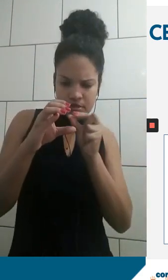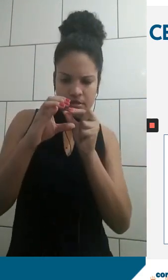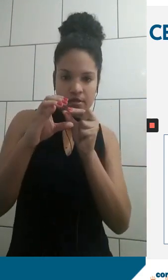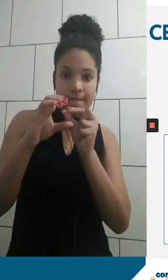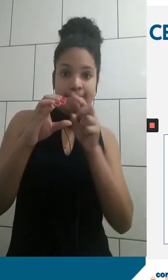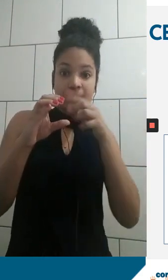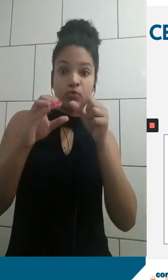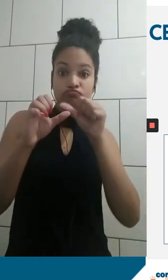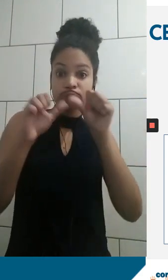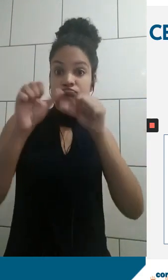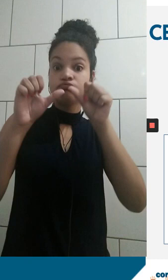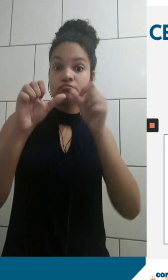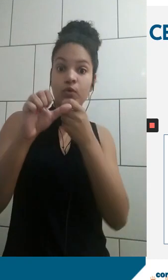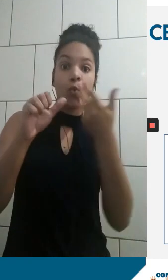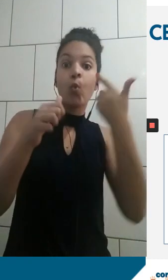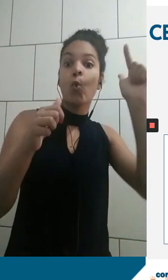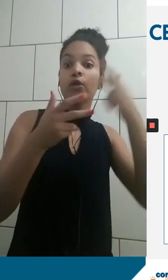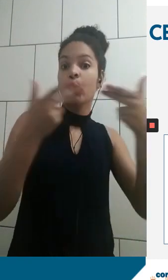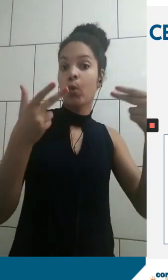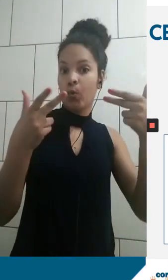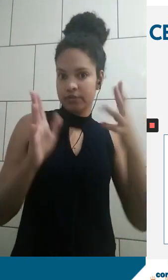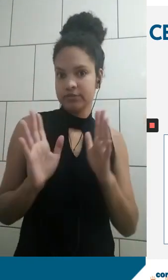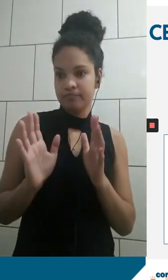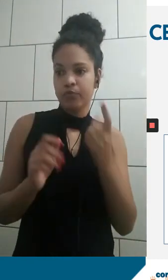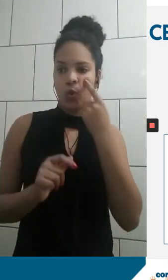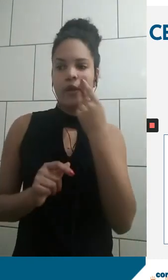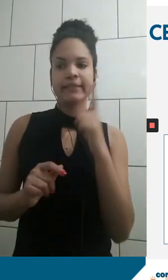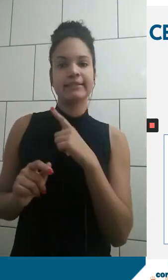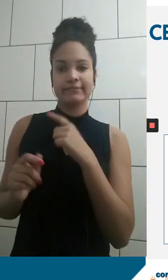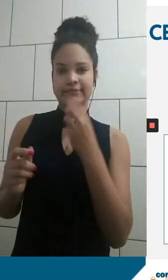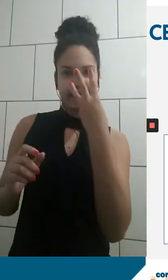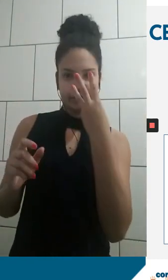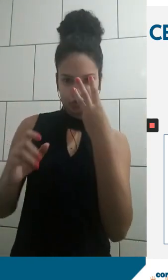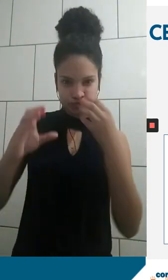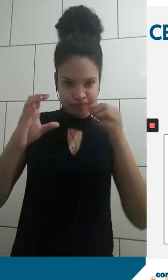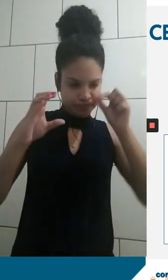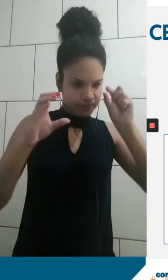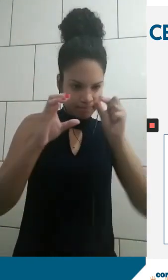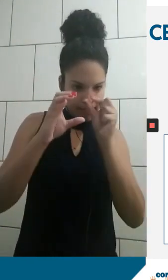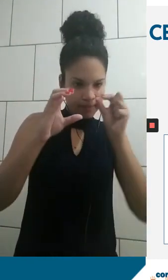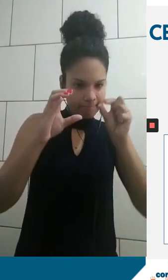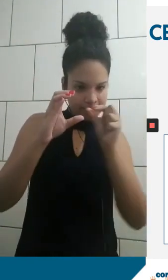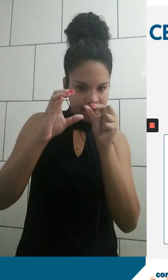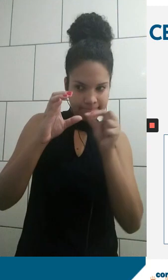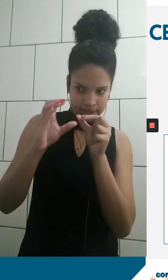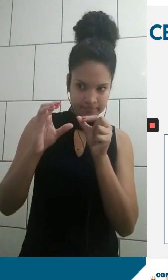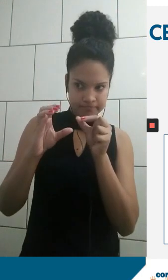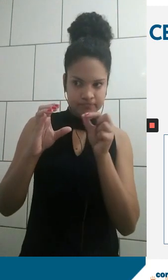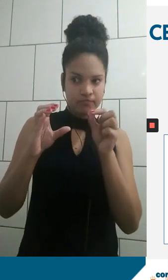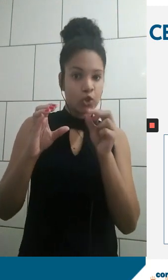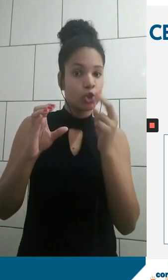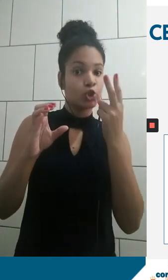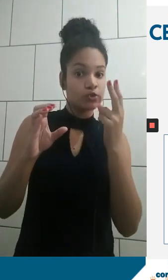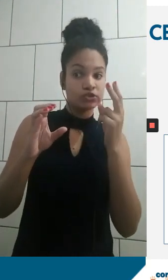nessa imagem, 3 substratos. 2 são específicos para esta enzima. Então, a enzima se